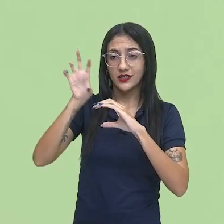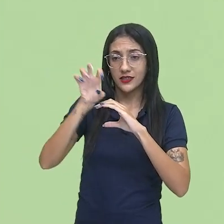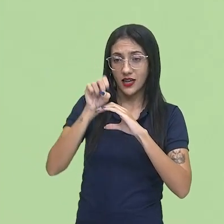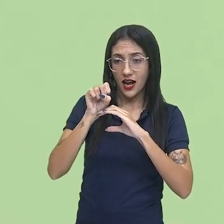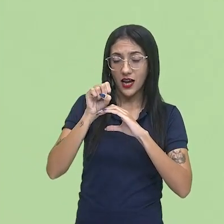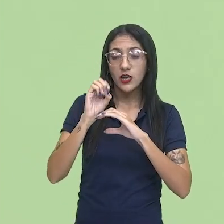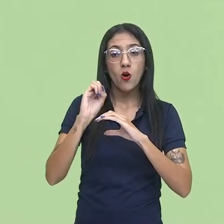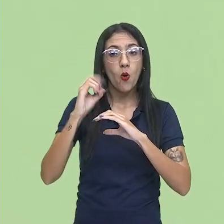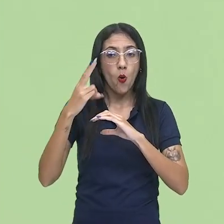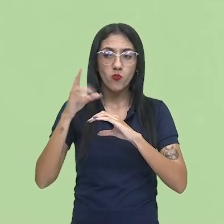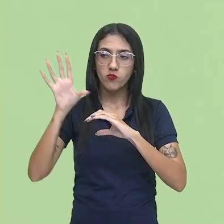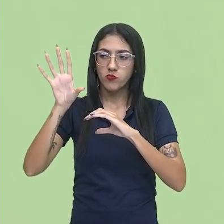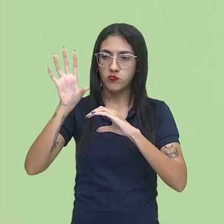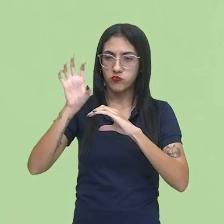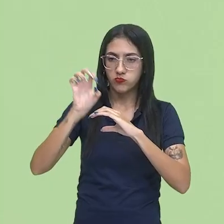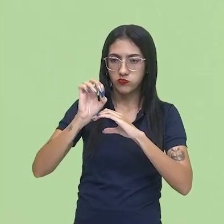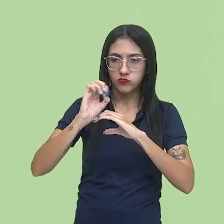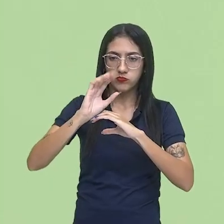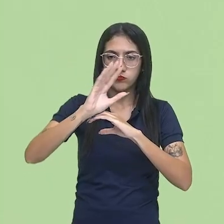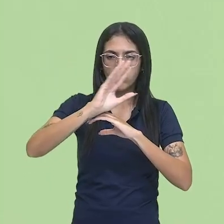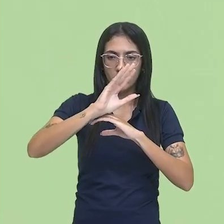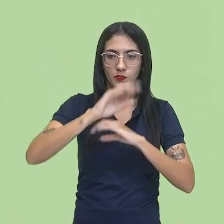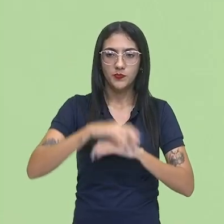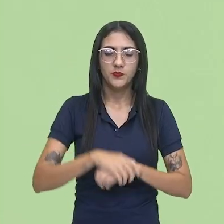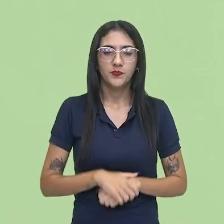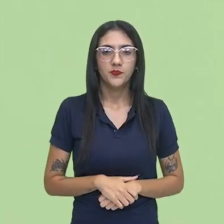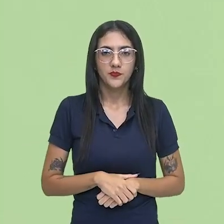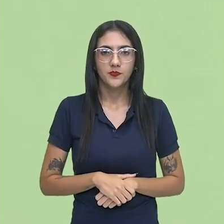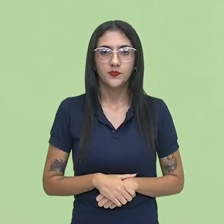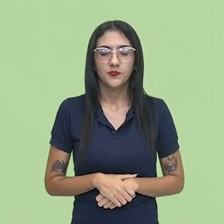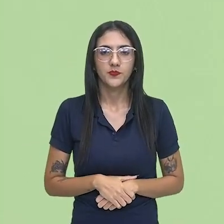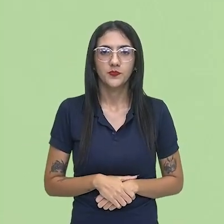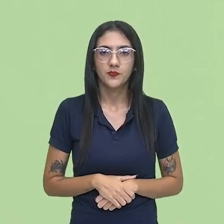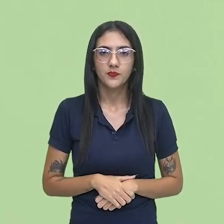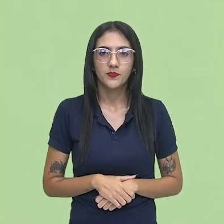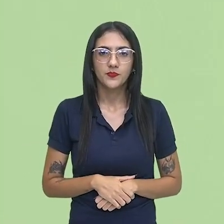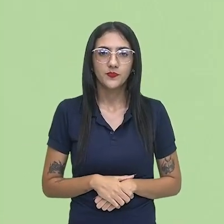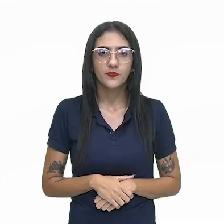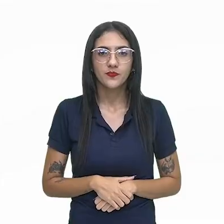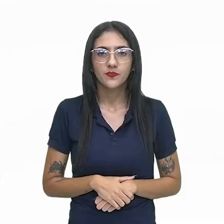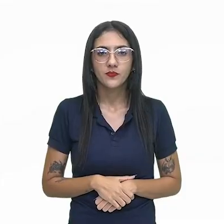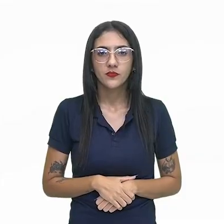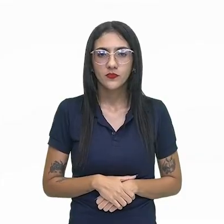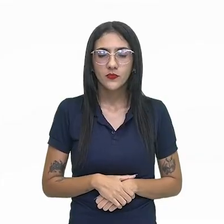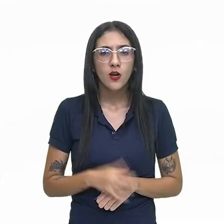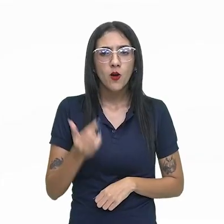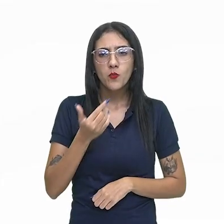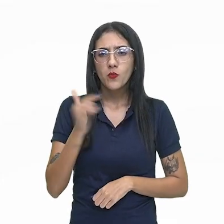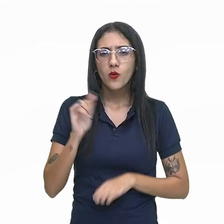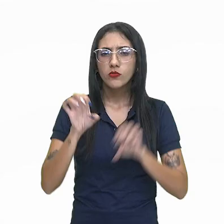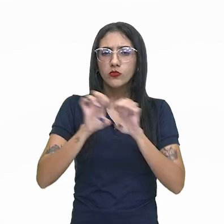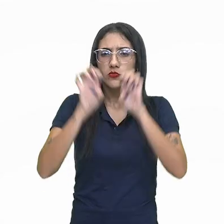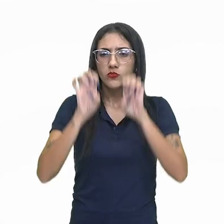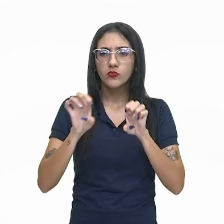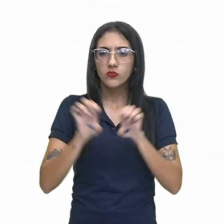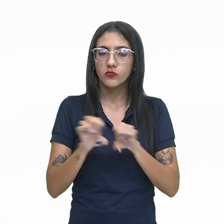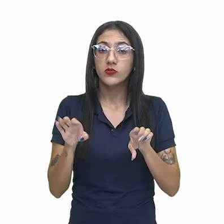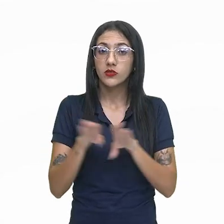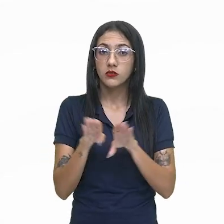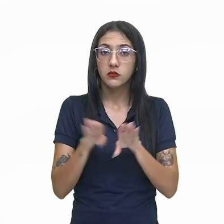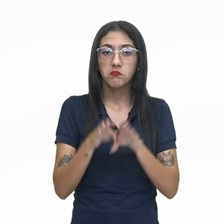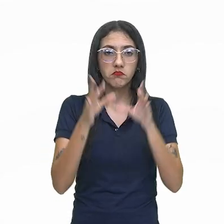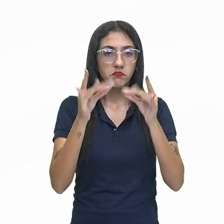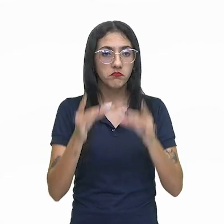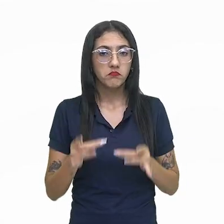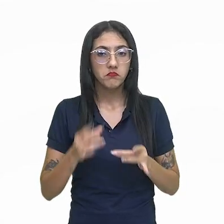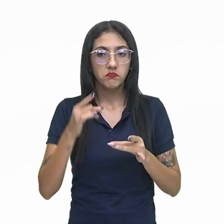isso, permeabilidade seletiva. Vamos mostrar um outro esquema didático também, falando um pouquinho